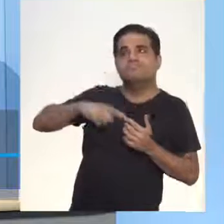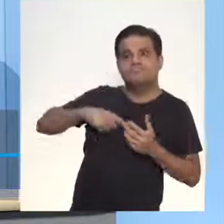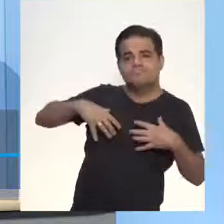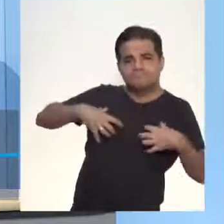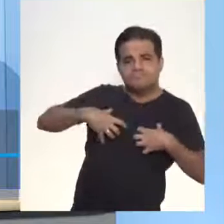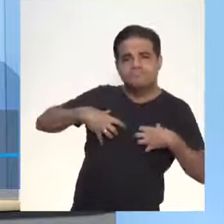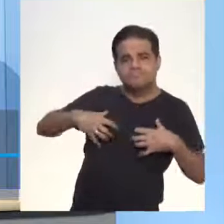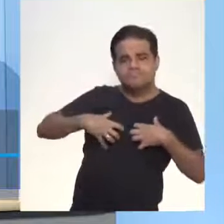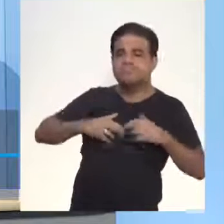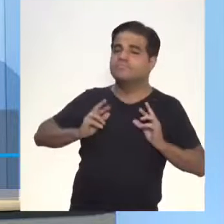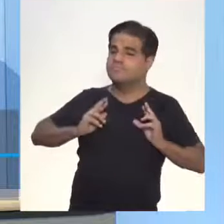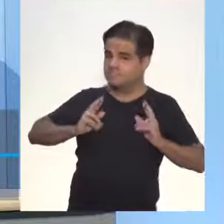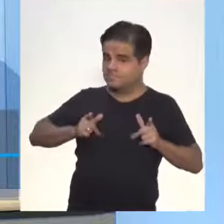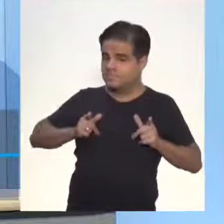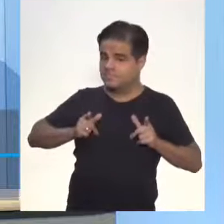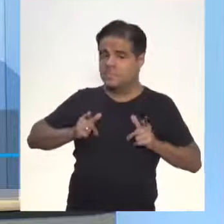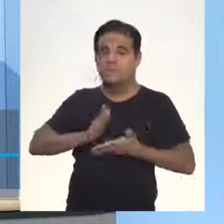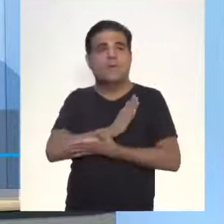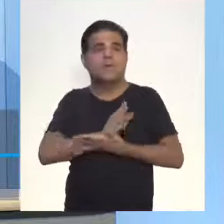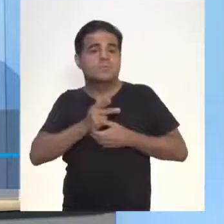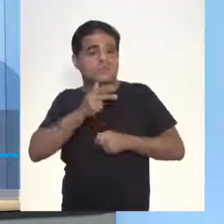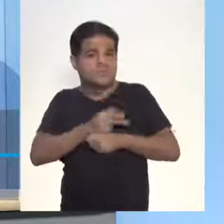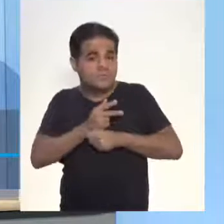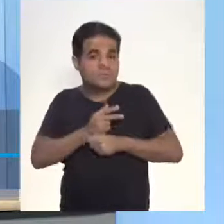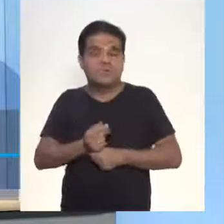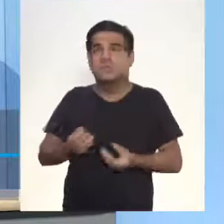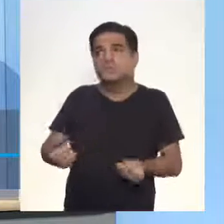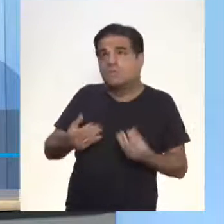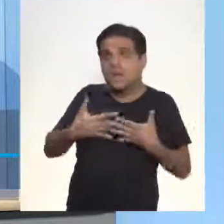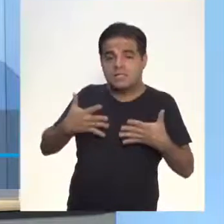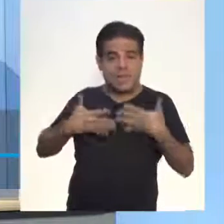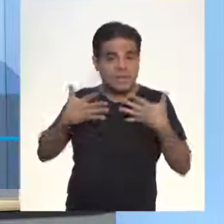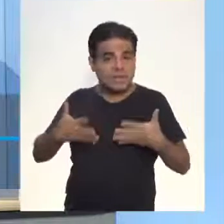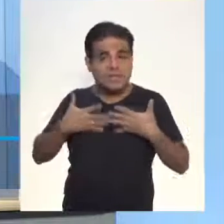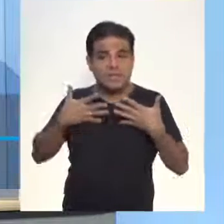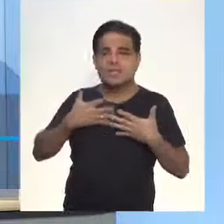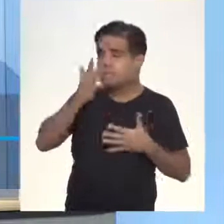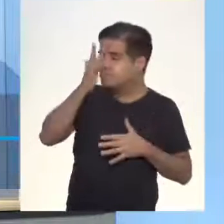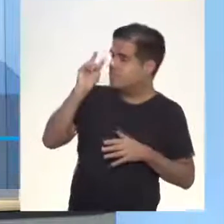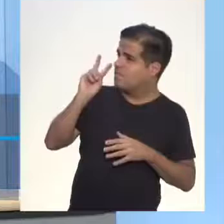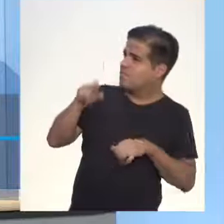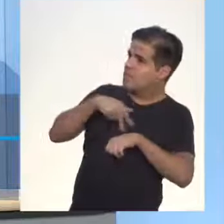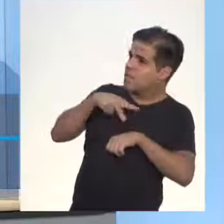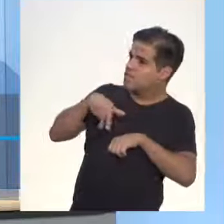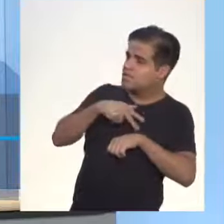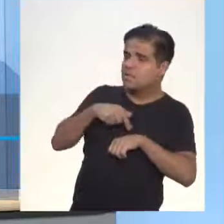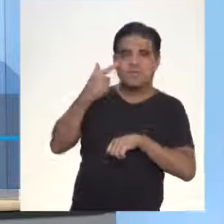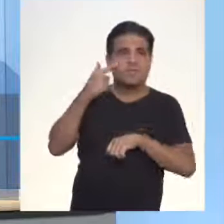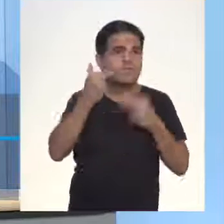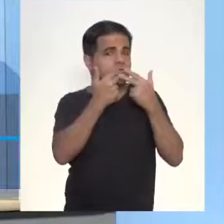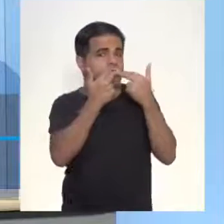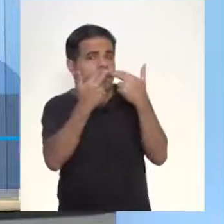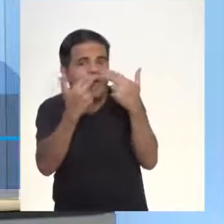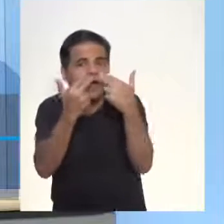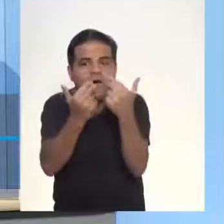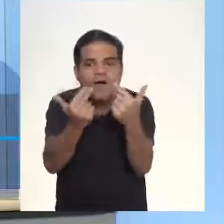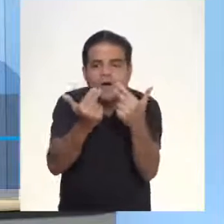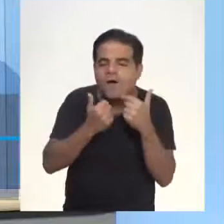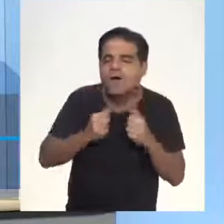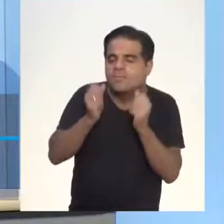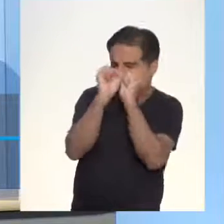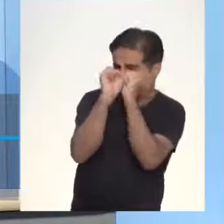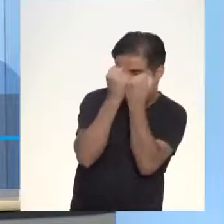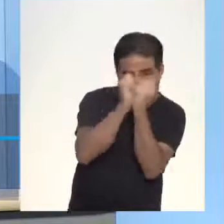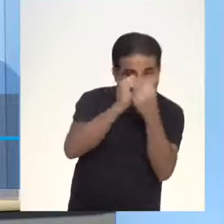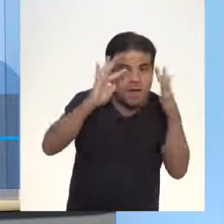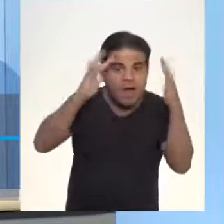sensação diferente. Para alguns, esse vídeo pode trazer uma alegria, né? Porque vê as pessoas dançando, viu as cores, a questão daquele